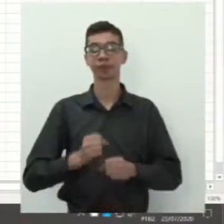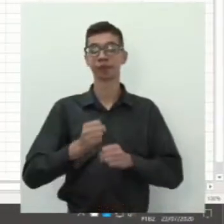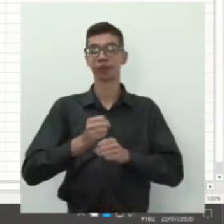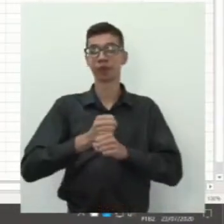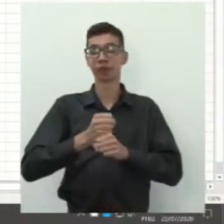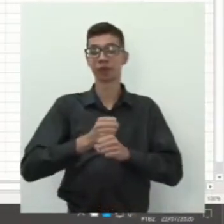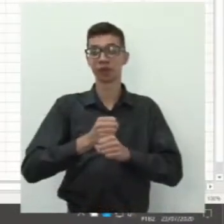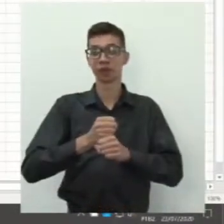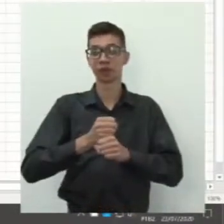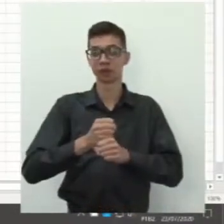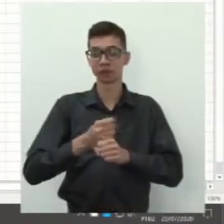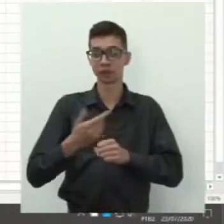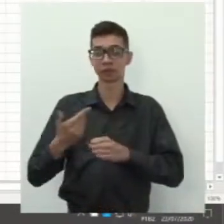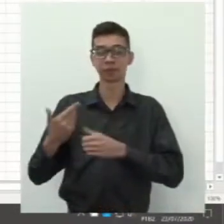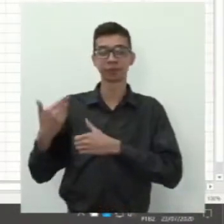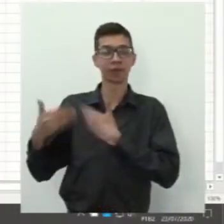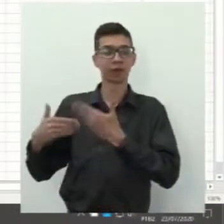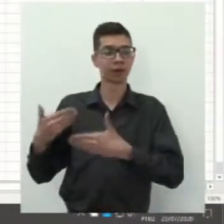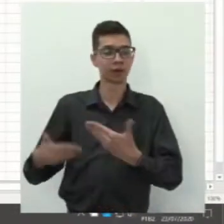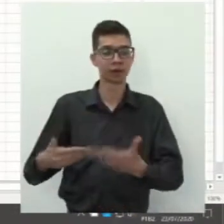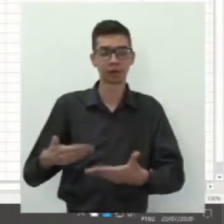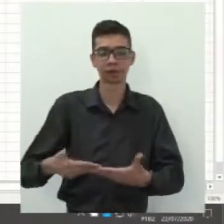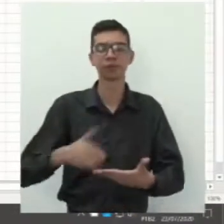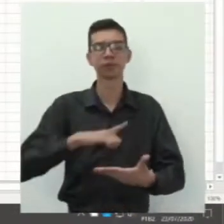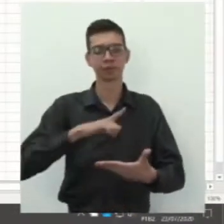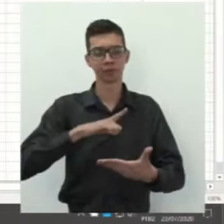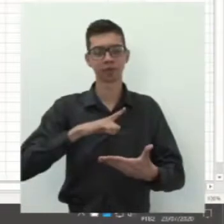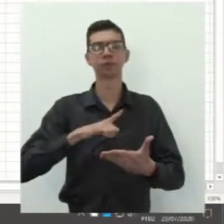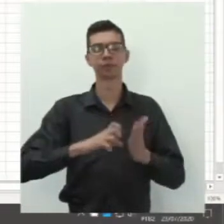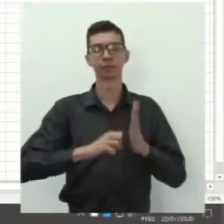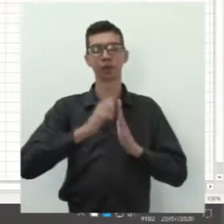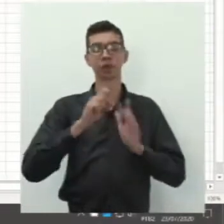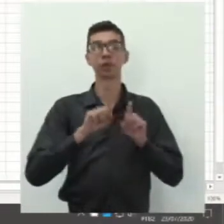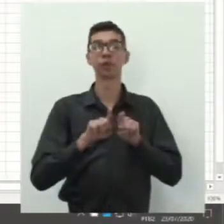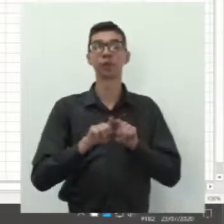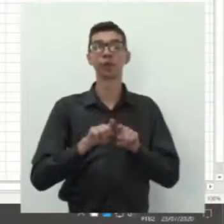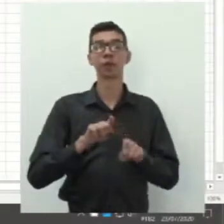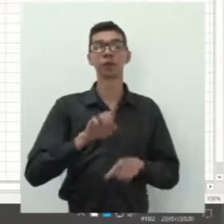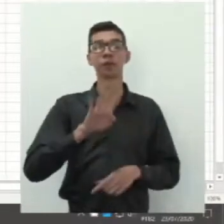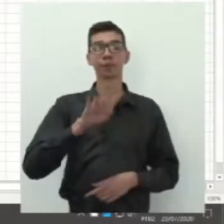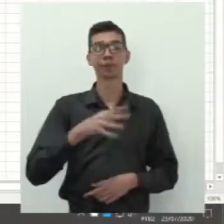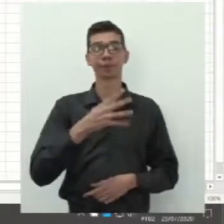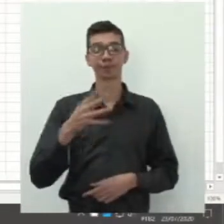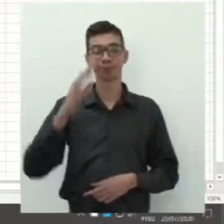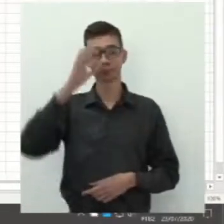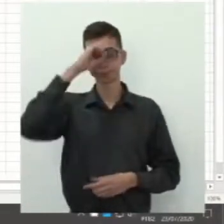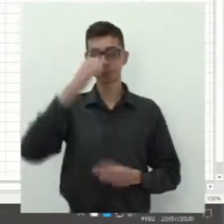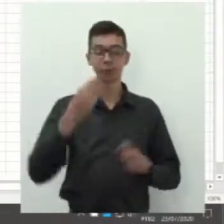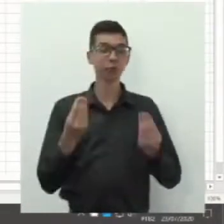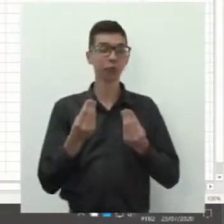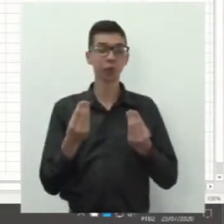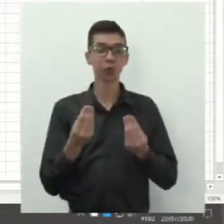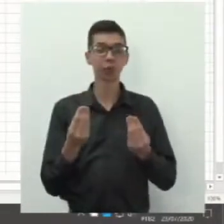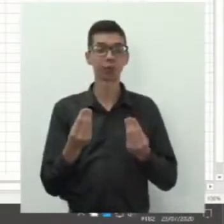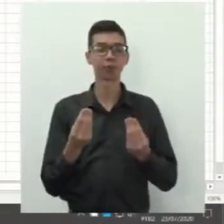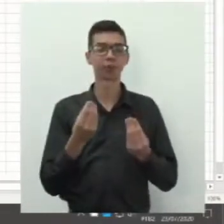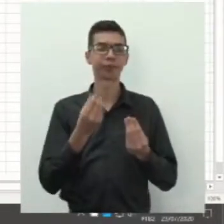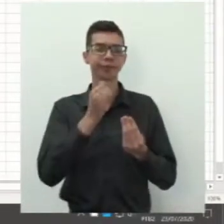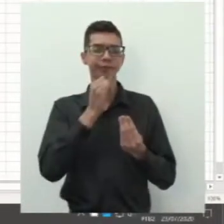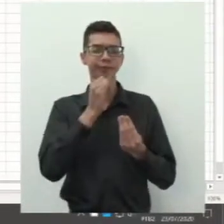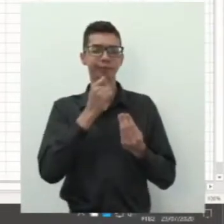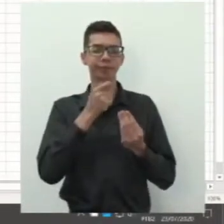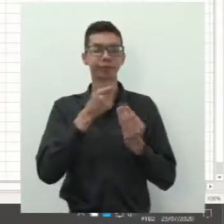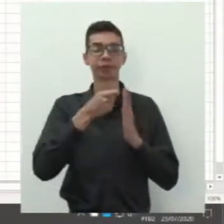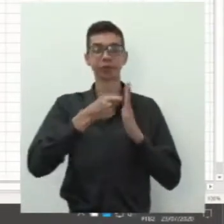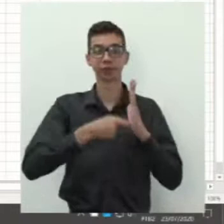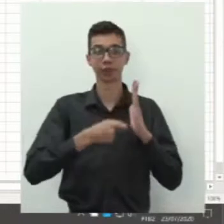dado aqui, tem uma planilha aqui com nomes. Então, a gente vai aprender aí também como que a gente separa, se tem uma célula com texto junto aqui,